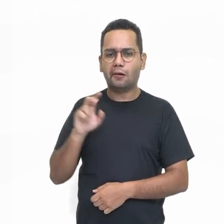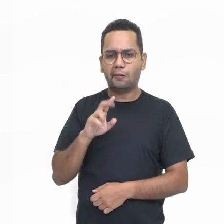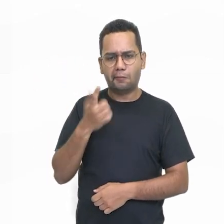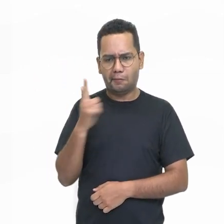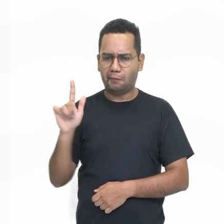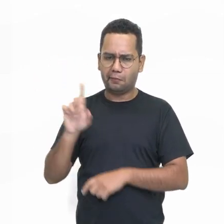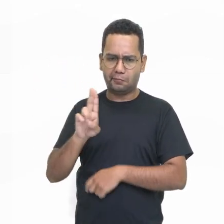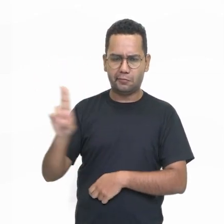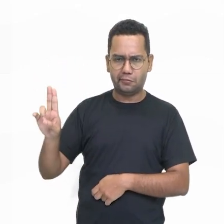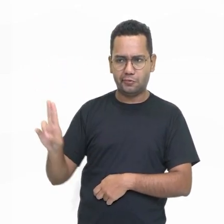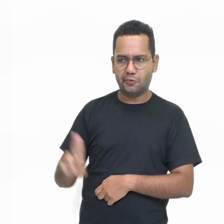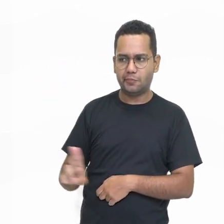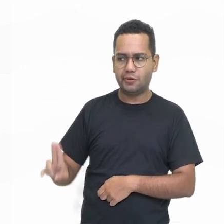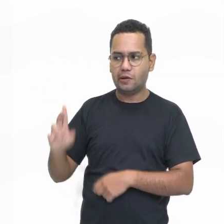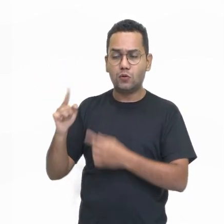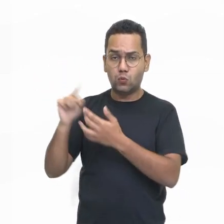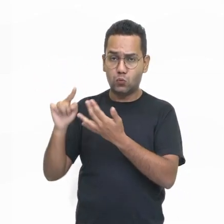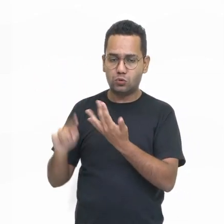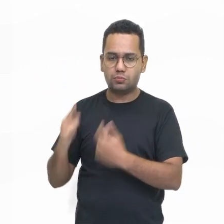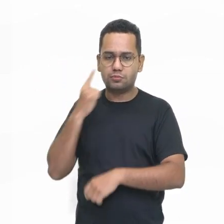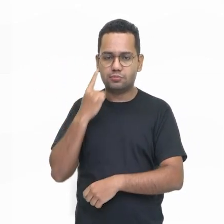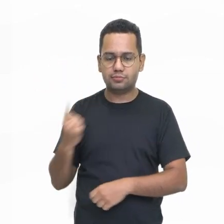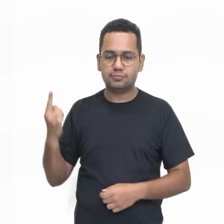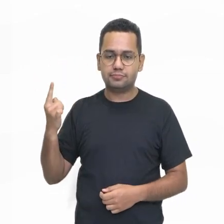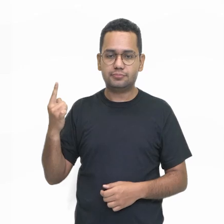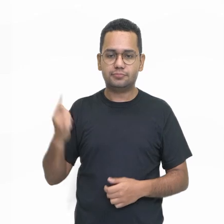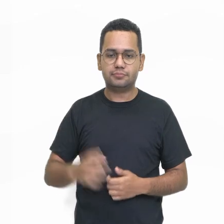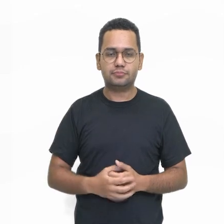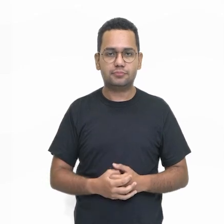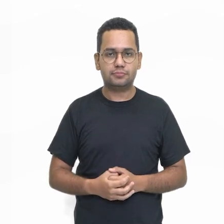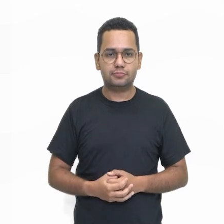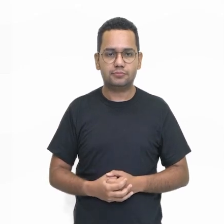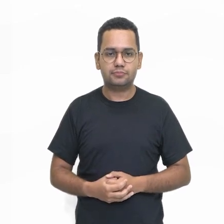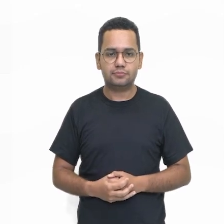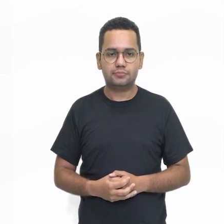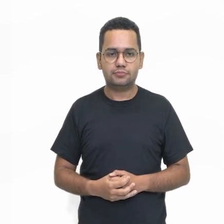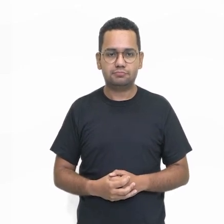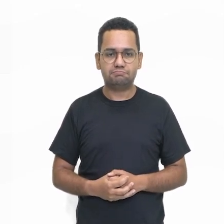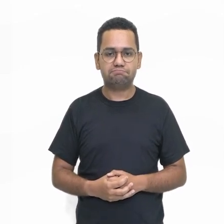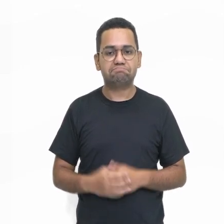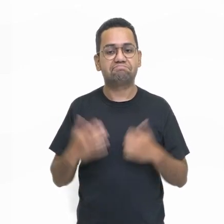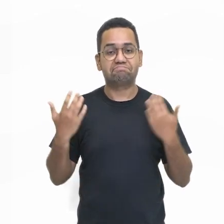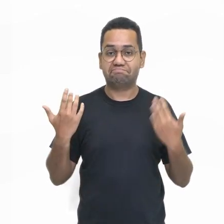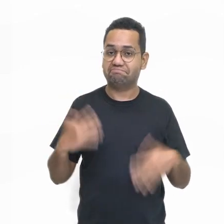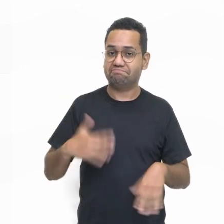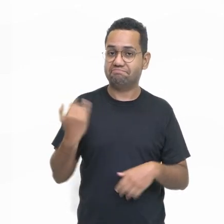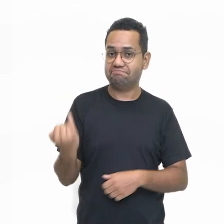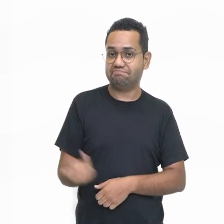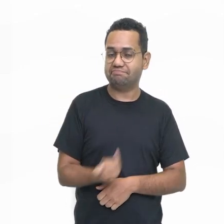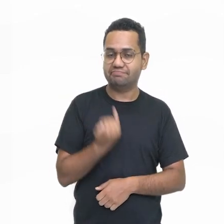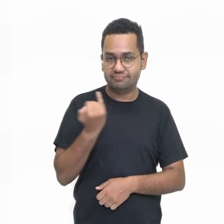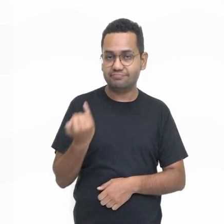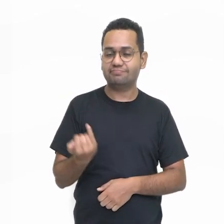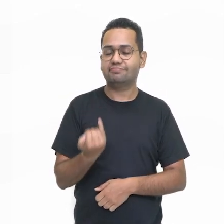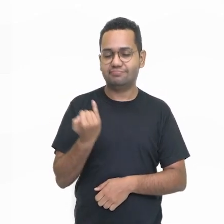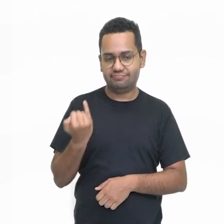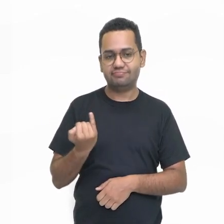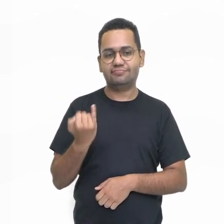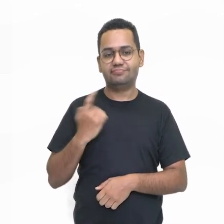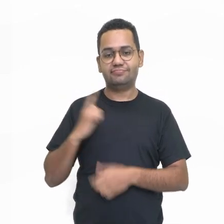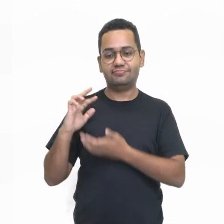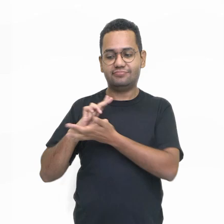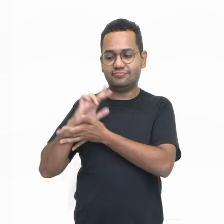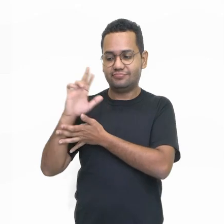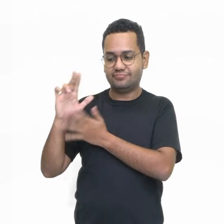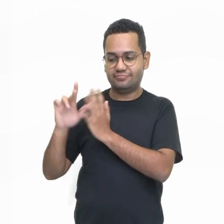manguezais, recifes de coral, dunas, lagoas e estuários. Olha só que coisa importantíssima essa